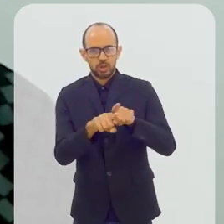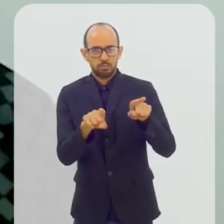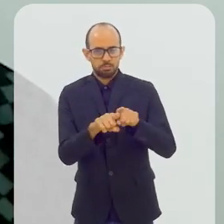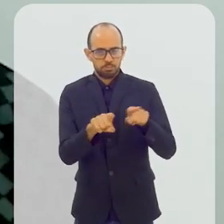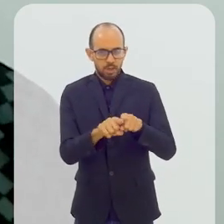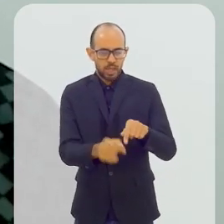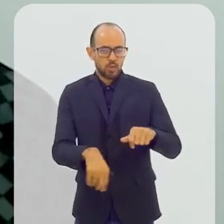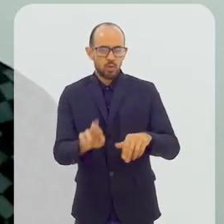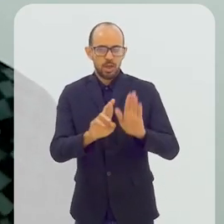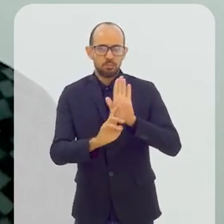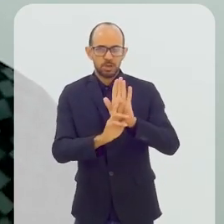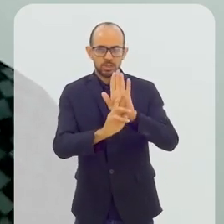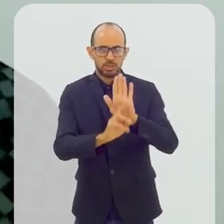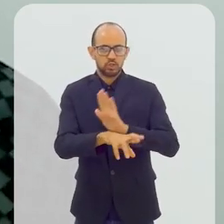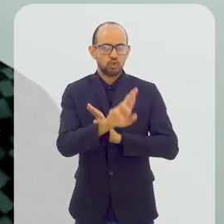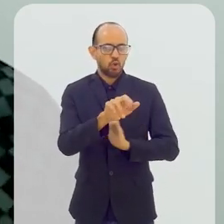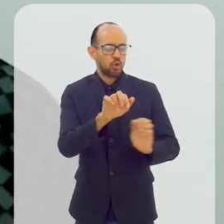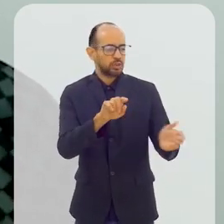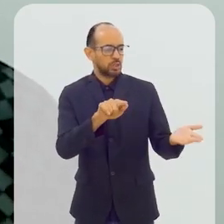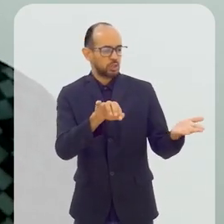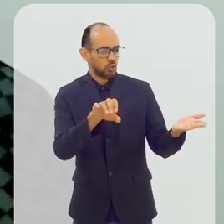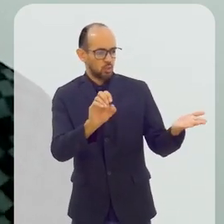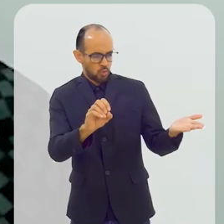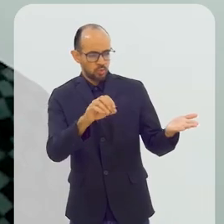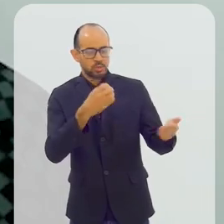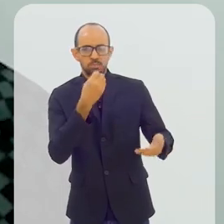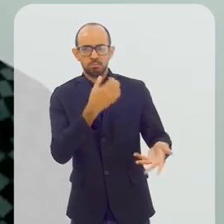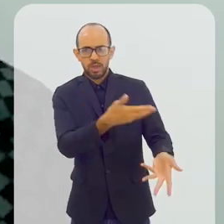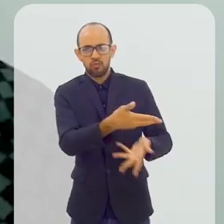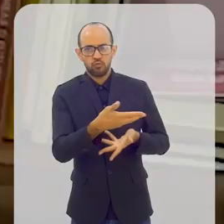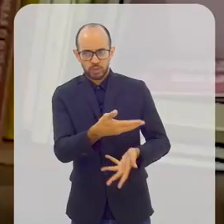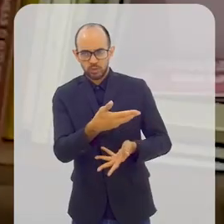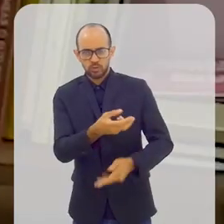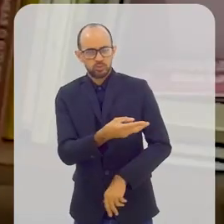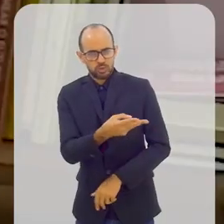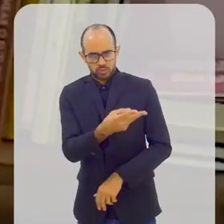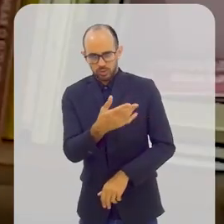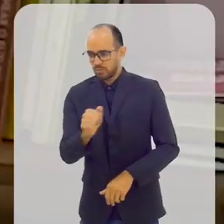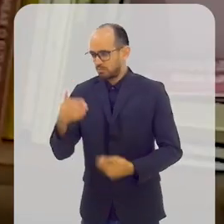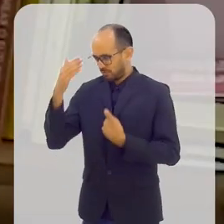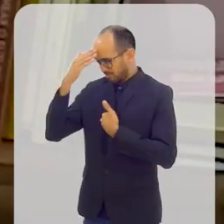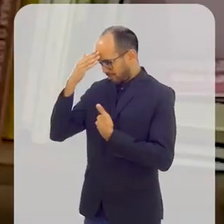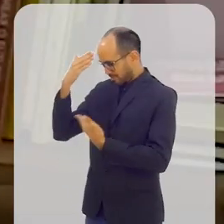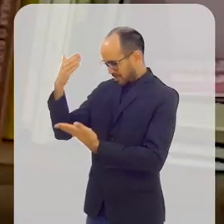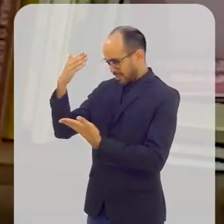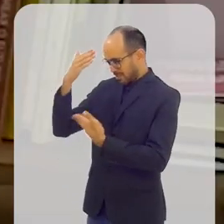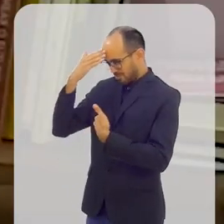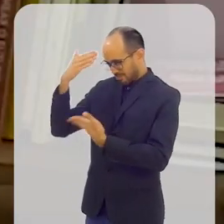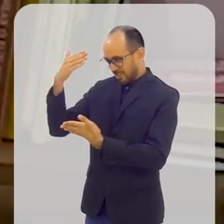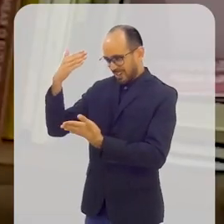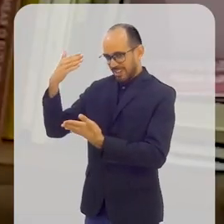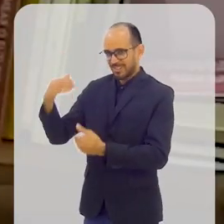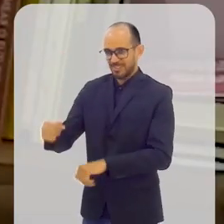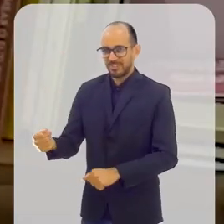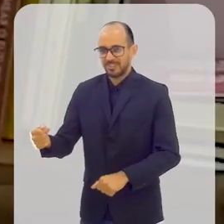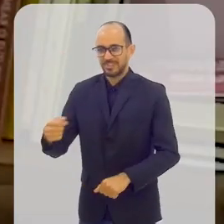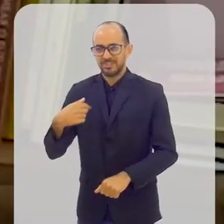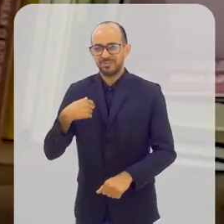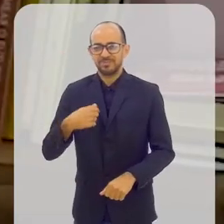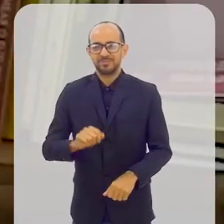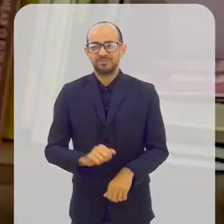Instituto Lixo Zero Rio de Janeiro, Rodrigo Oliveira. Sejam bem-vindos. Obrigado, obrigado pelo convite. Estou muito honrado de estar